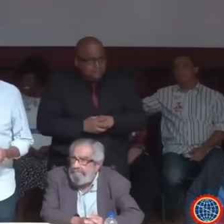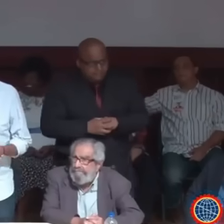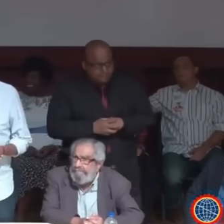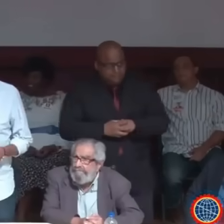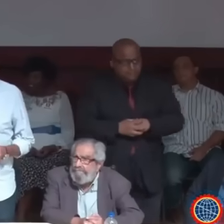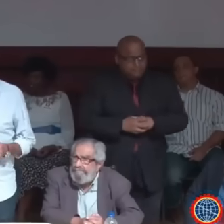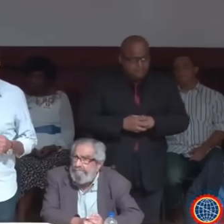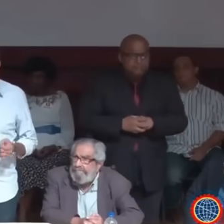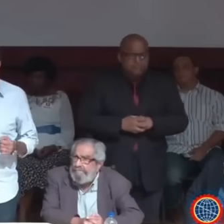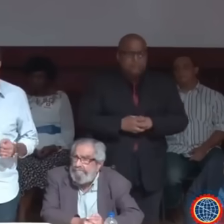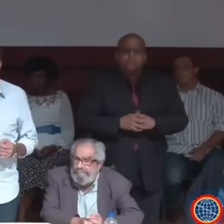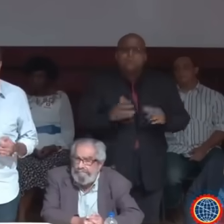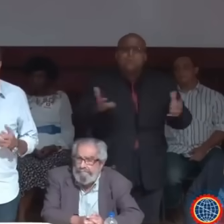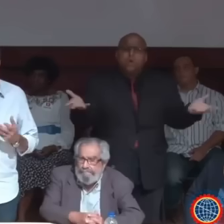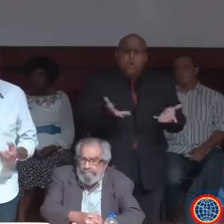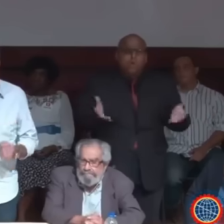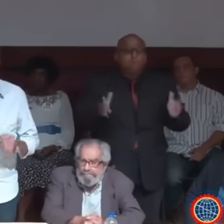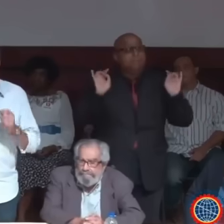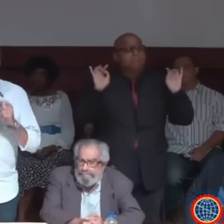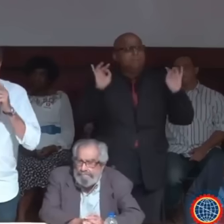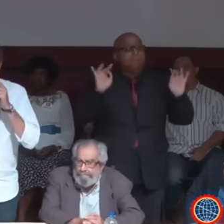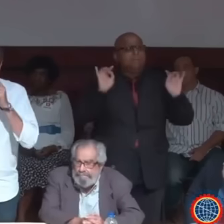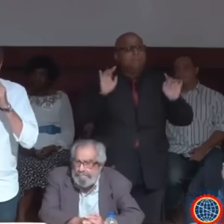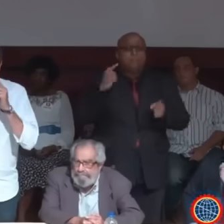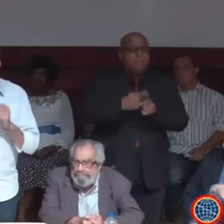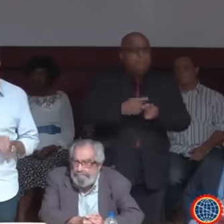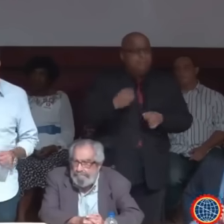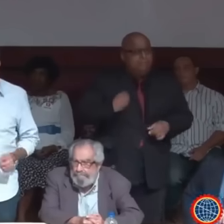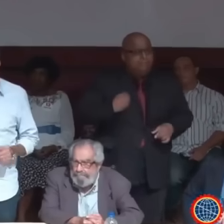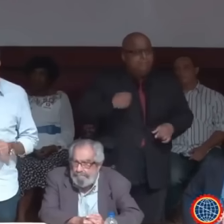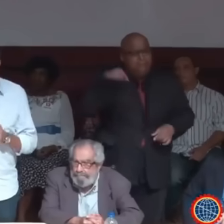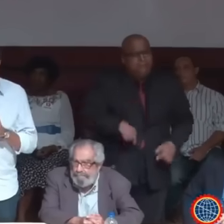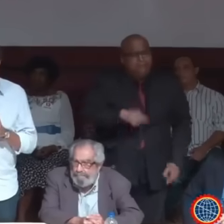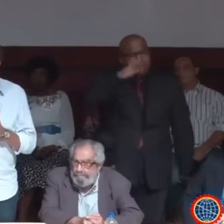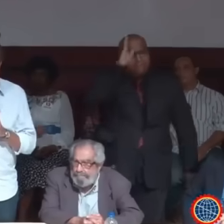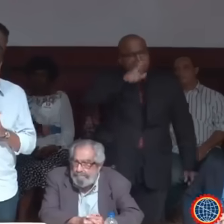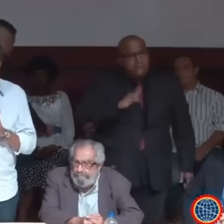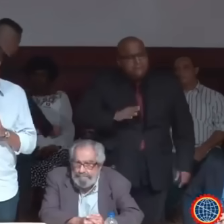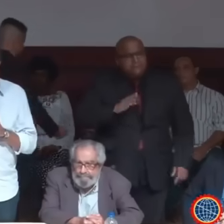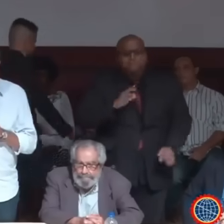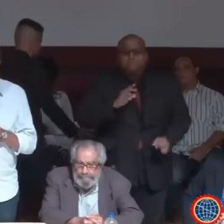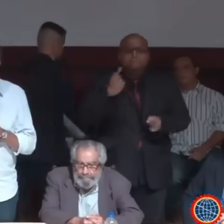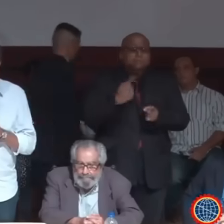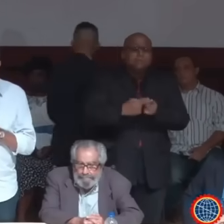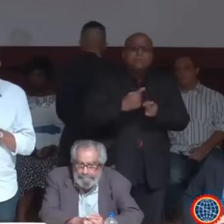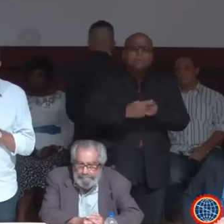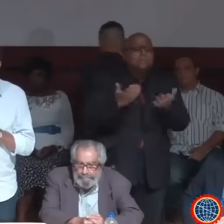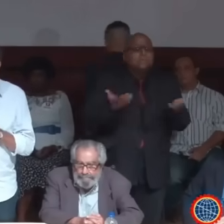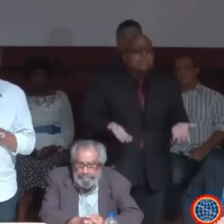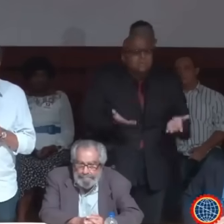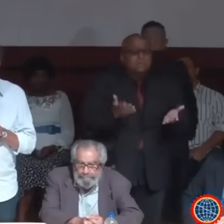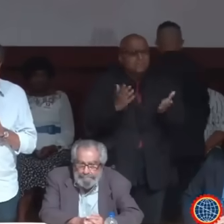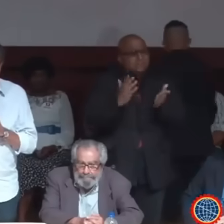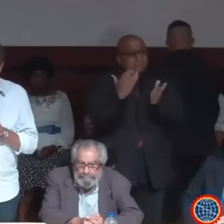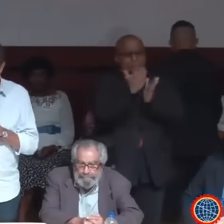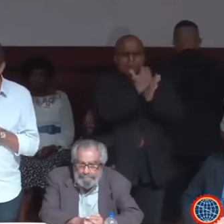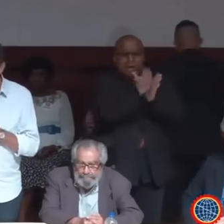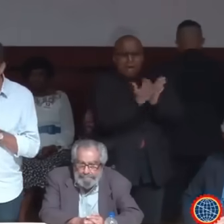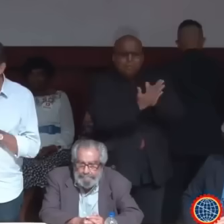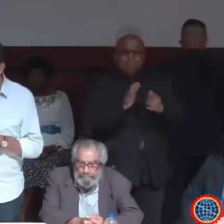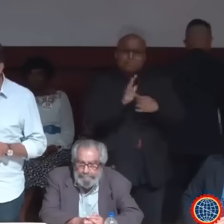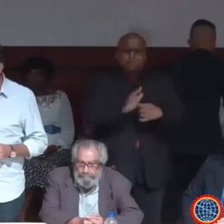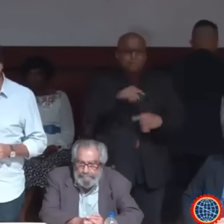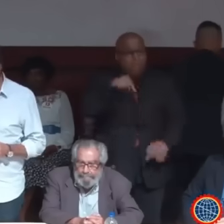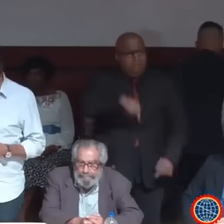É um momento tão delicado que nós estamos vivendo, porque parte da pauta que foi apresentada